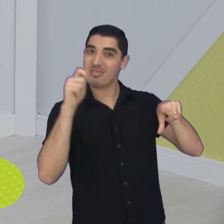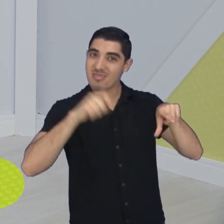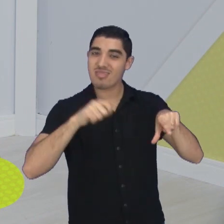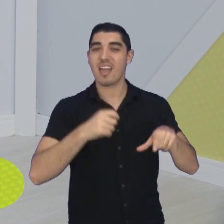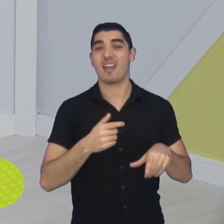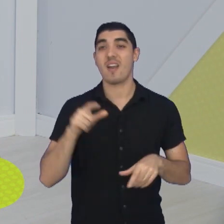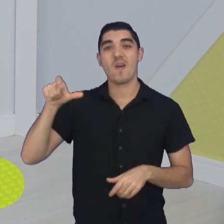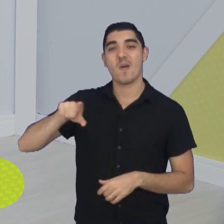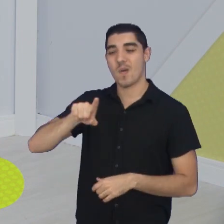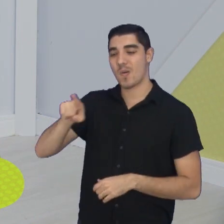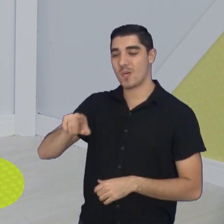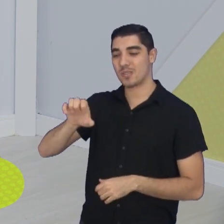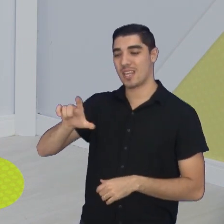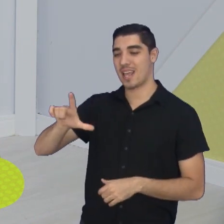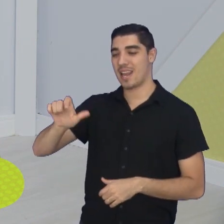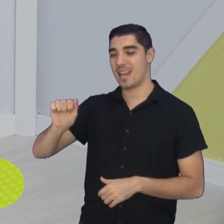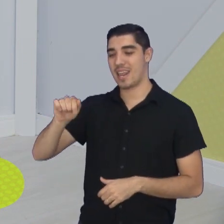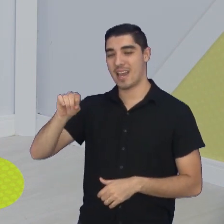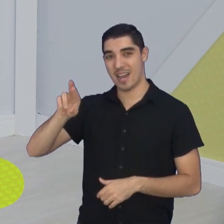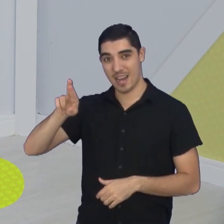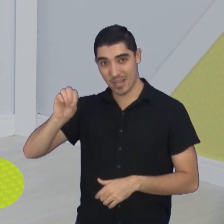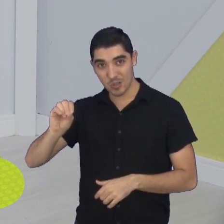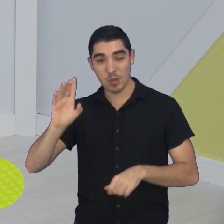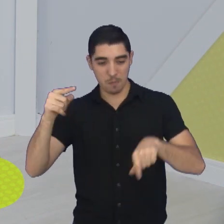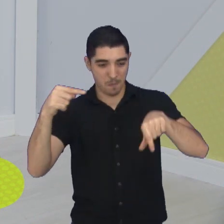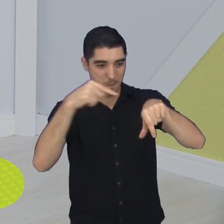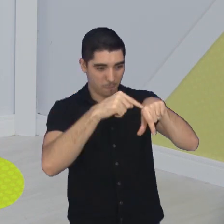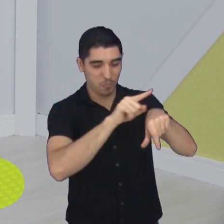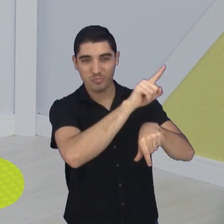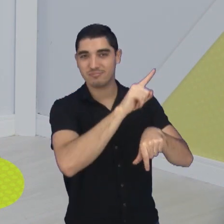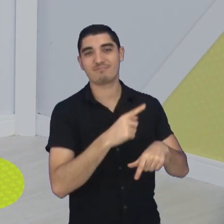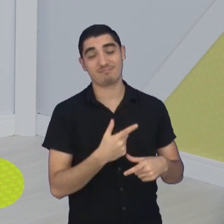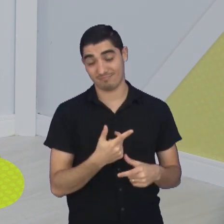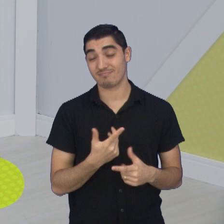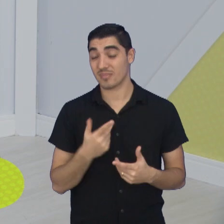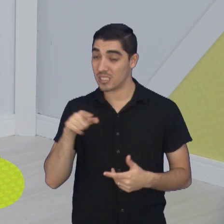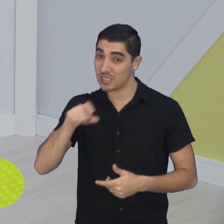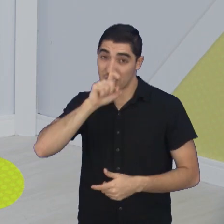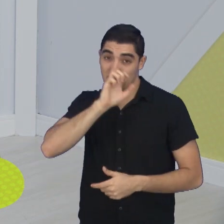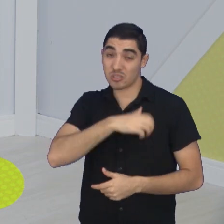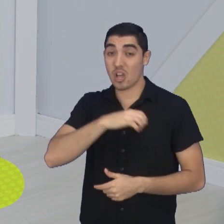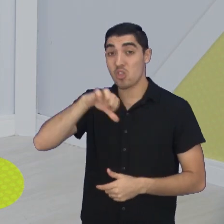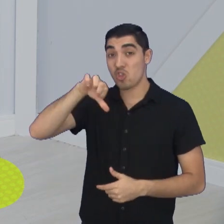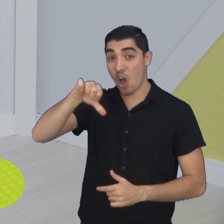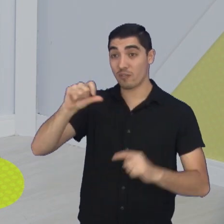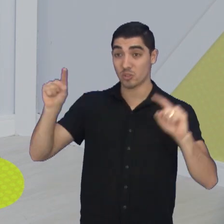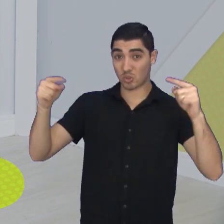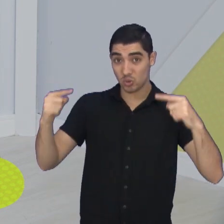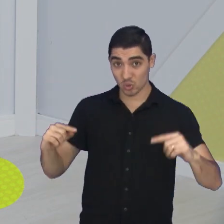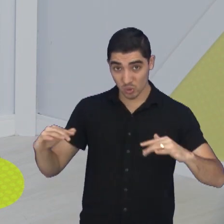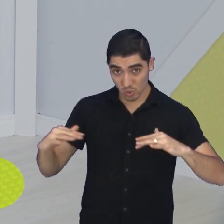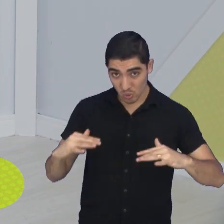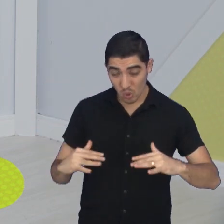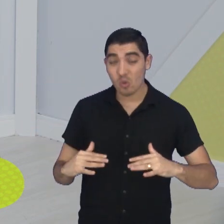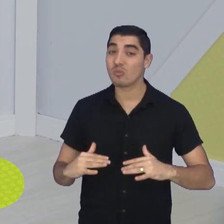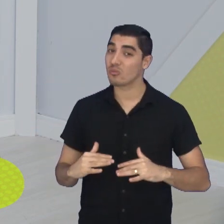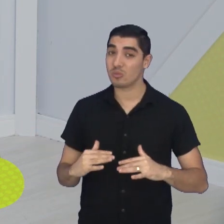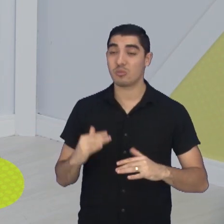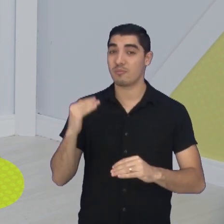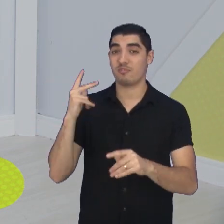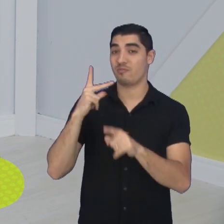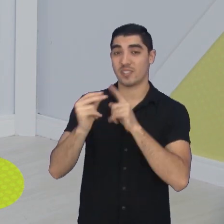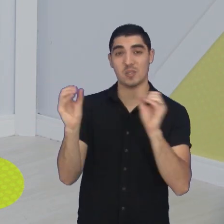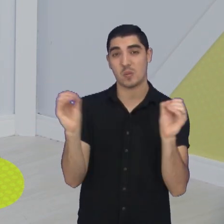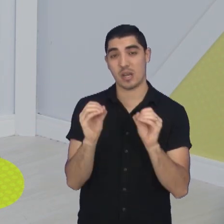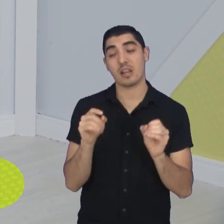do Zé Leandro, que foi no travessão também, teria entrado, mas a fase não tá legal. O São José vem de 9 jogos sem vitória, eu acho que tem que dar um desconto por